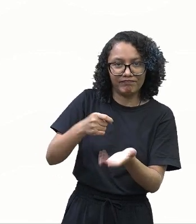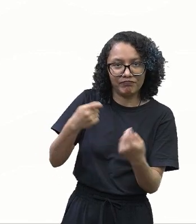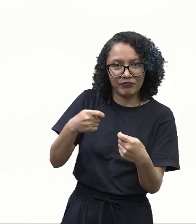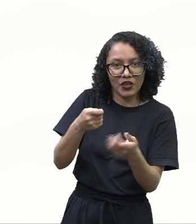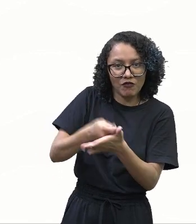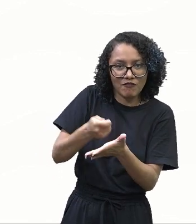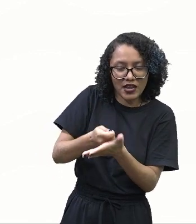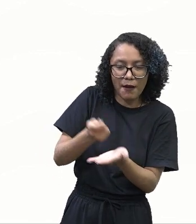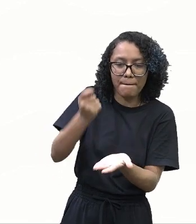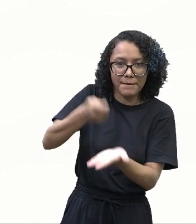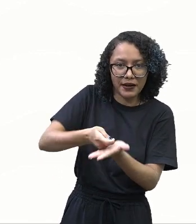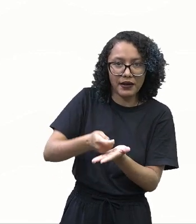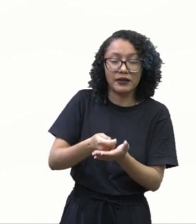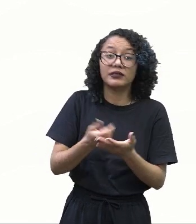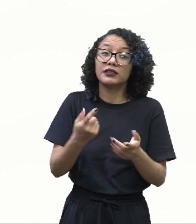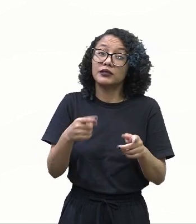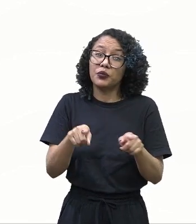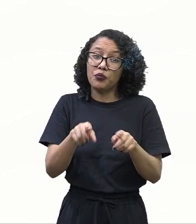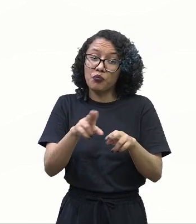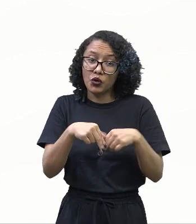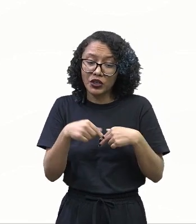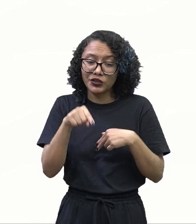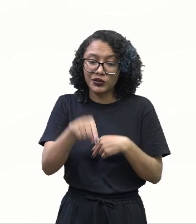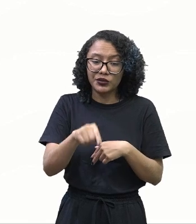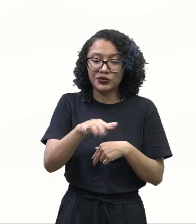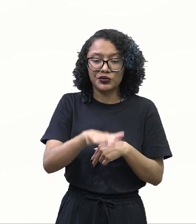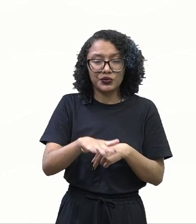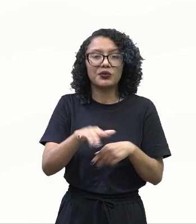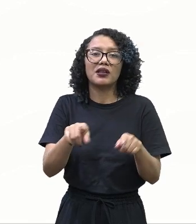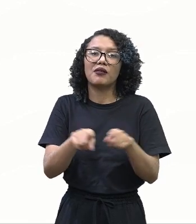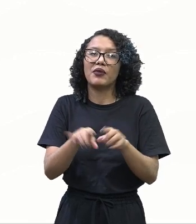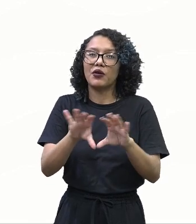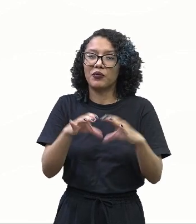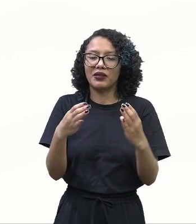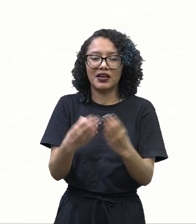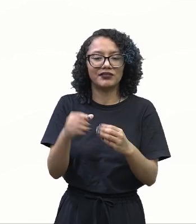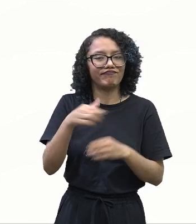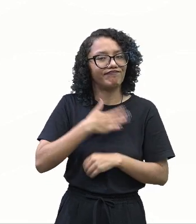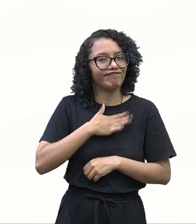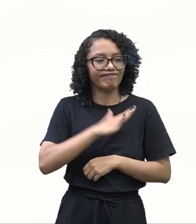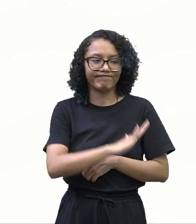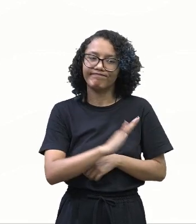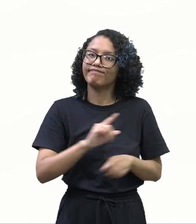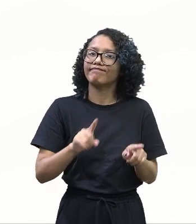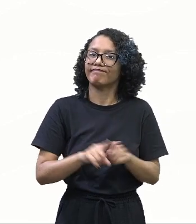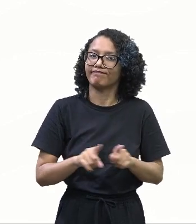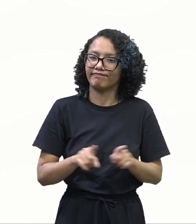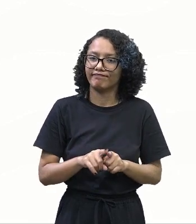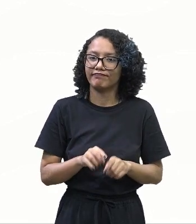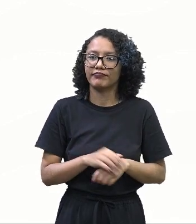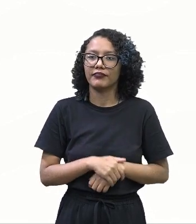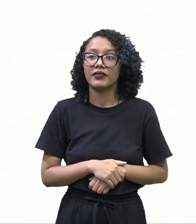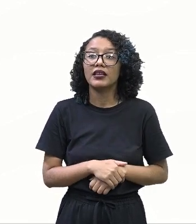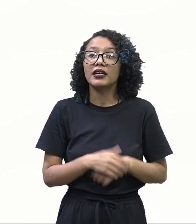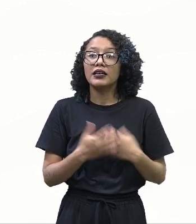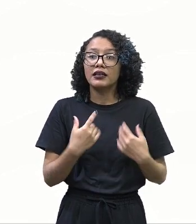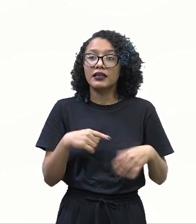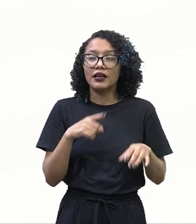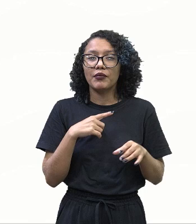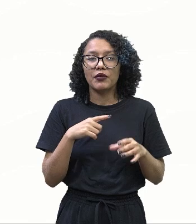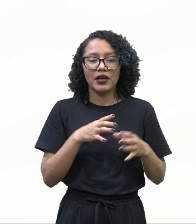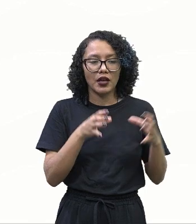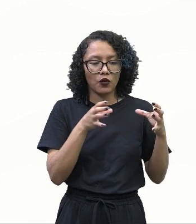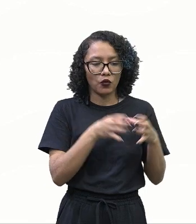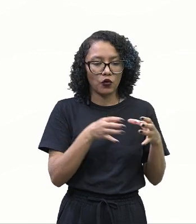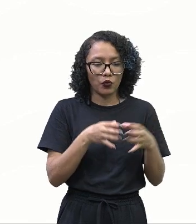descontentamento entre os habitantes da comunidade dos Canudos. O governo, então, vai enviar 4 expedições